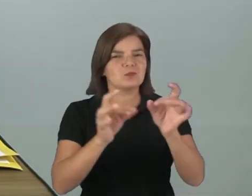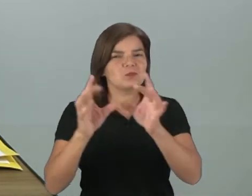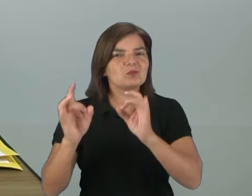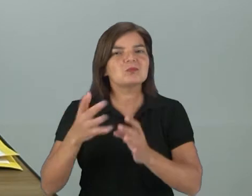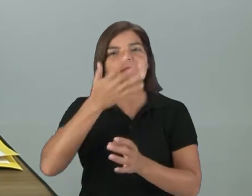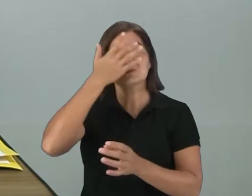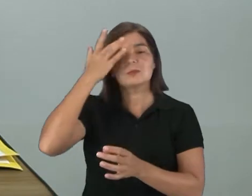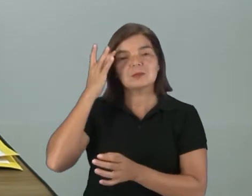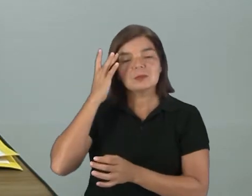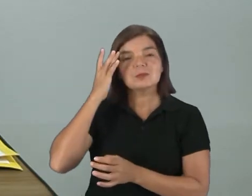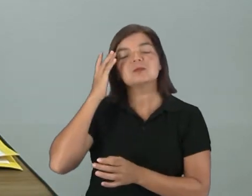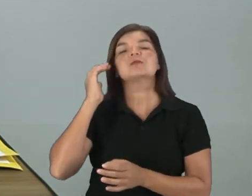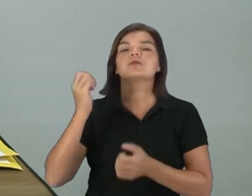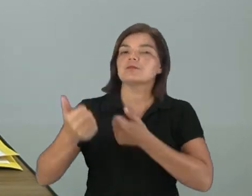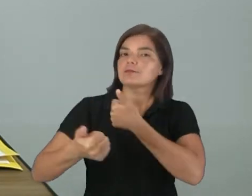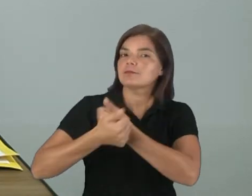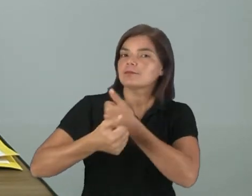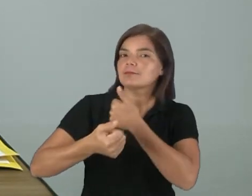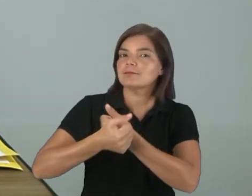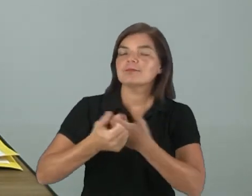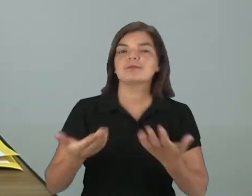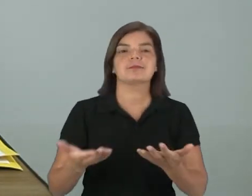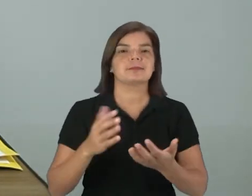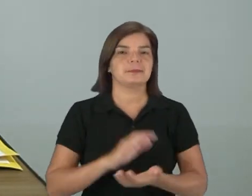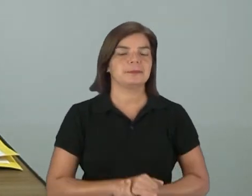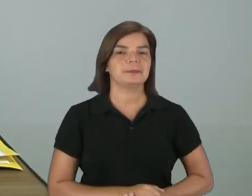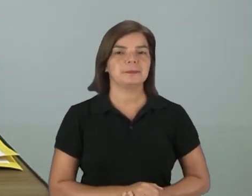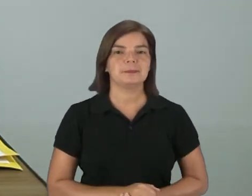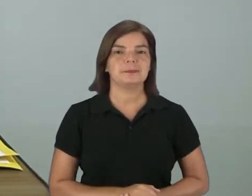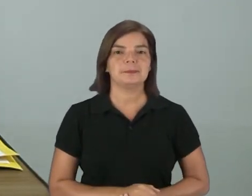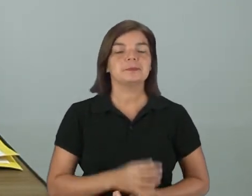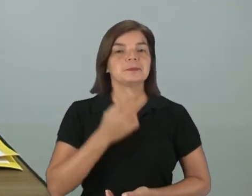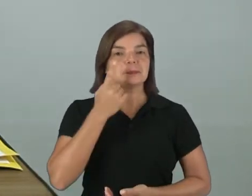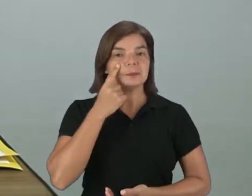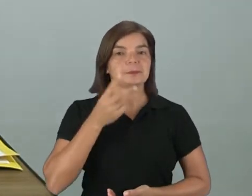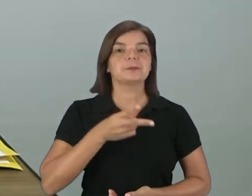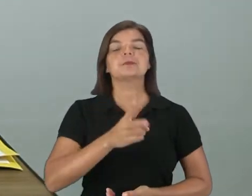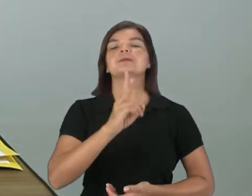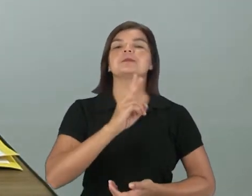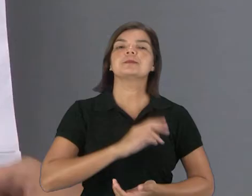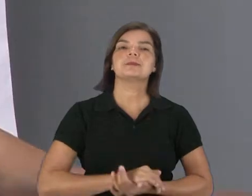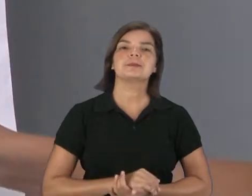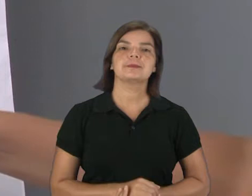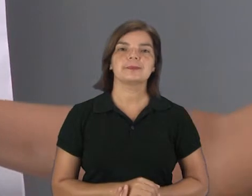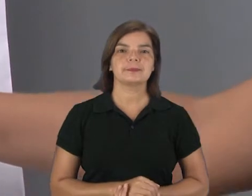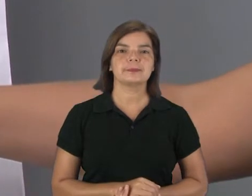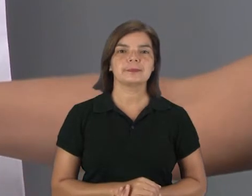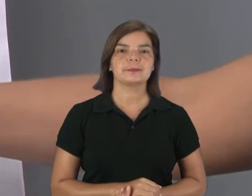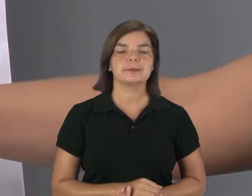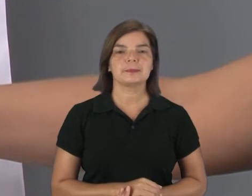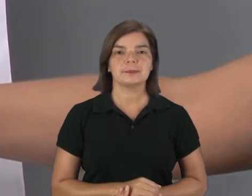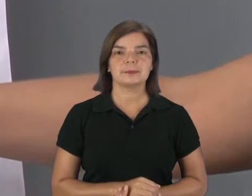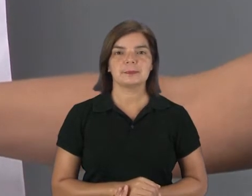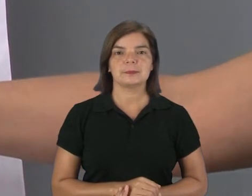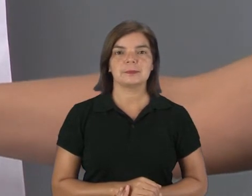os comerciantes mais próximos, certo? Vamos continuar.